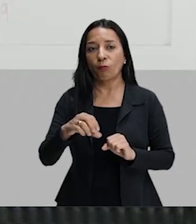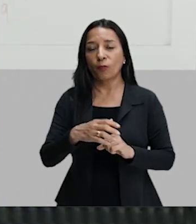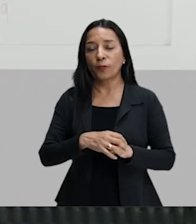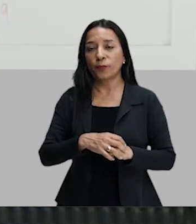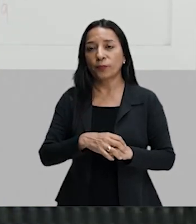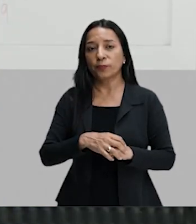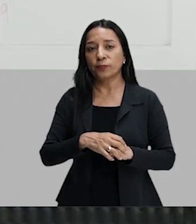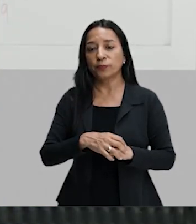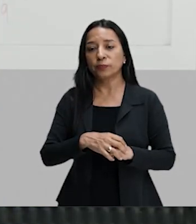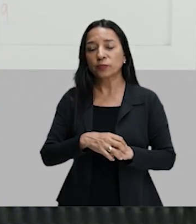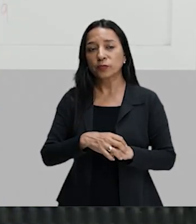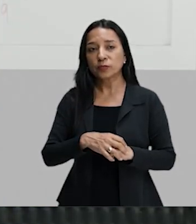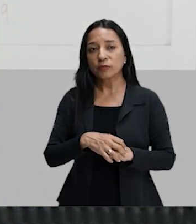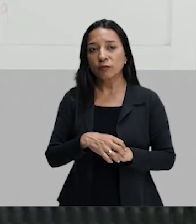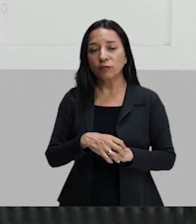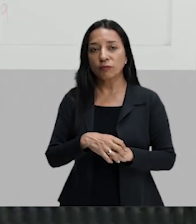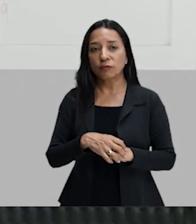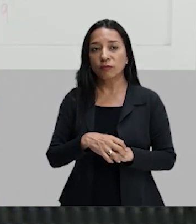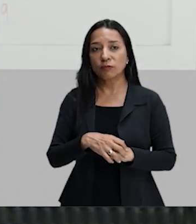Certo?